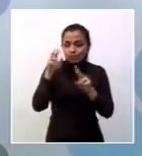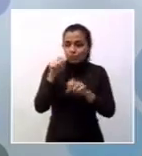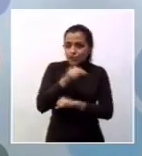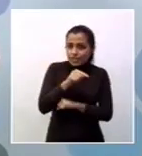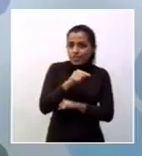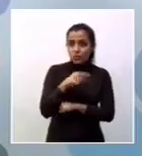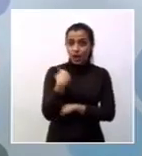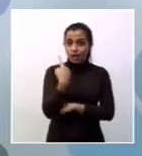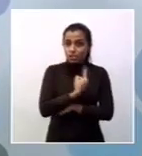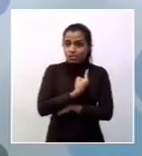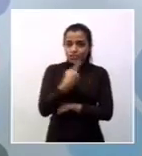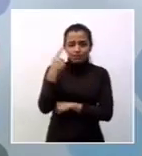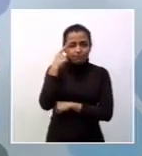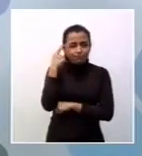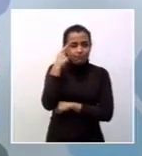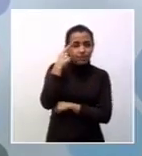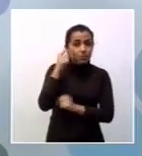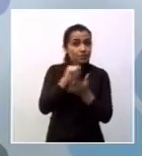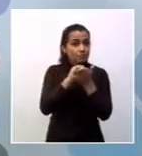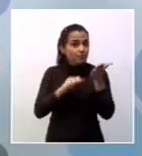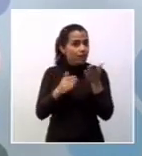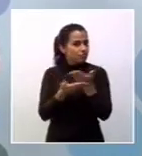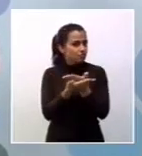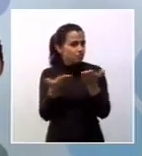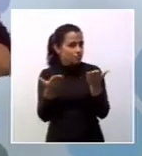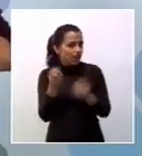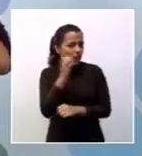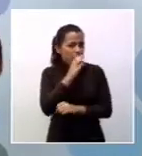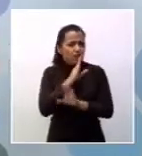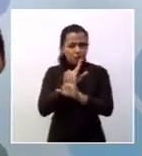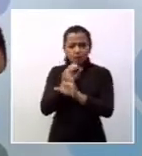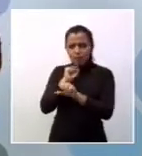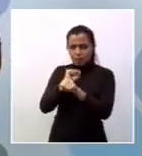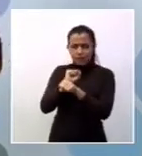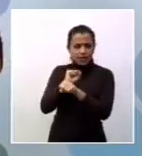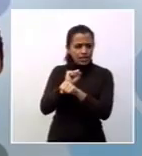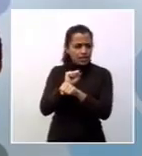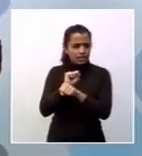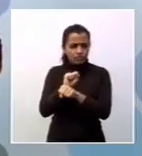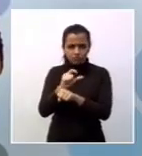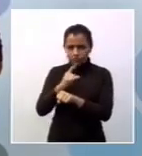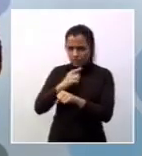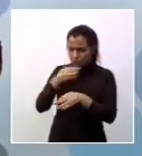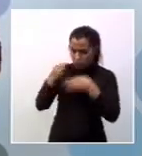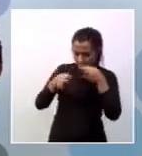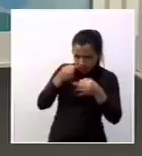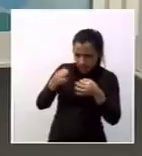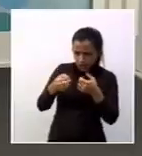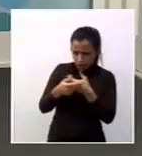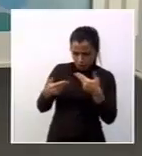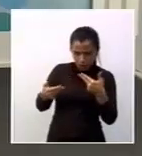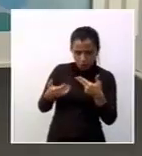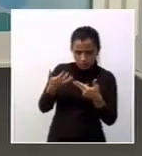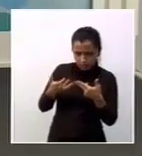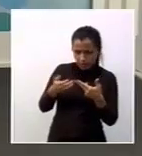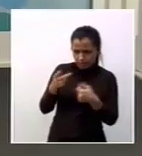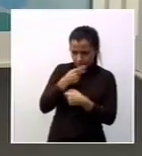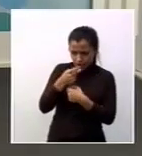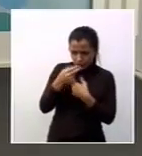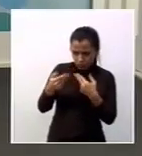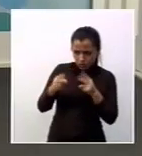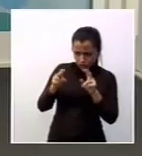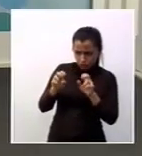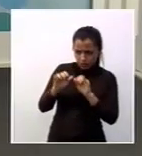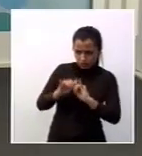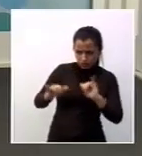tá? Rapidinha. Aliás, antes de começar a atividade, o pessoal aí comentou se viu essa notícia?